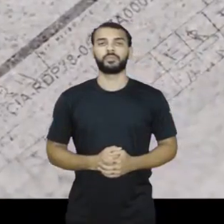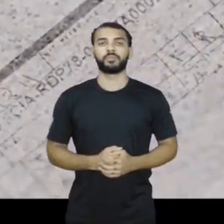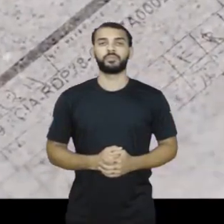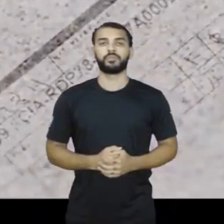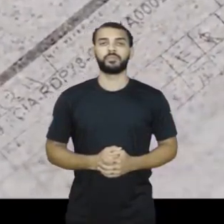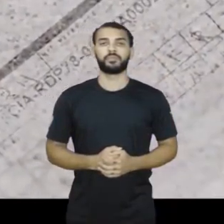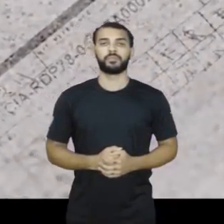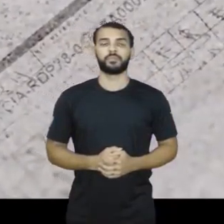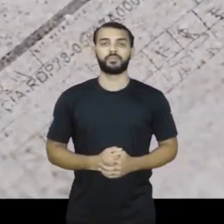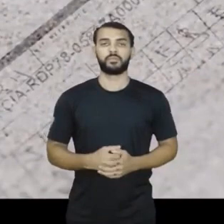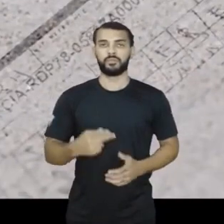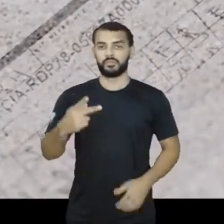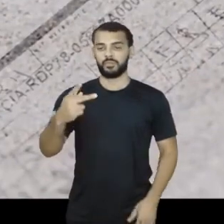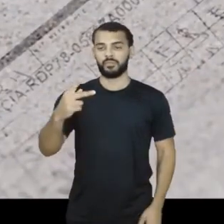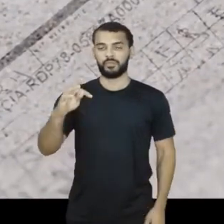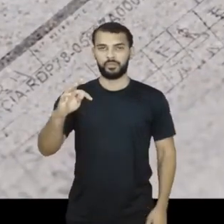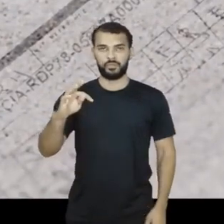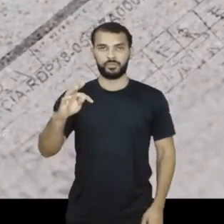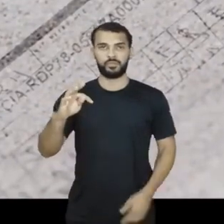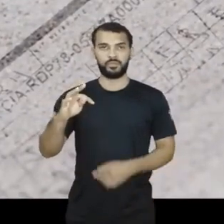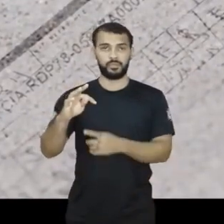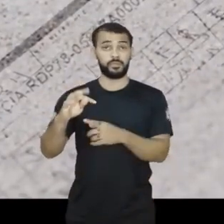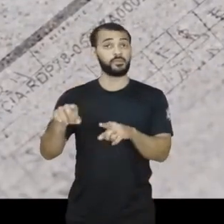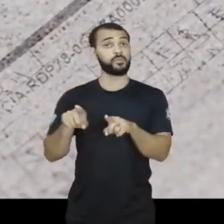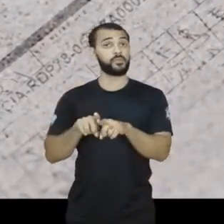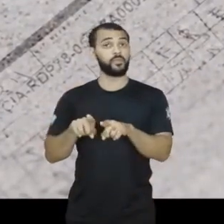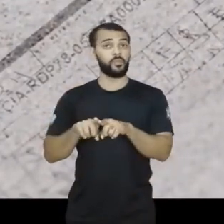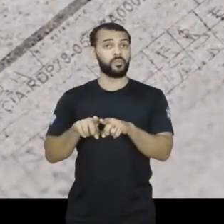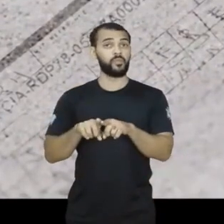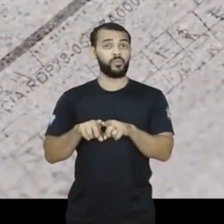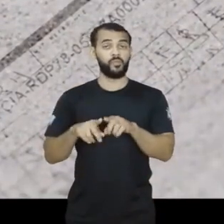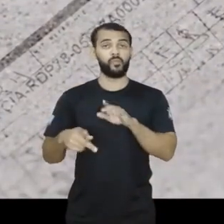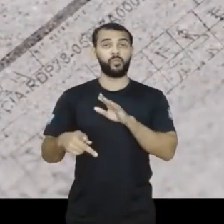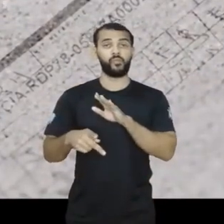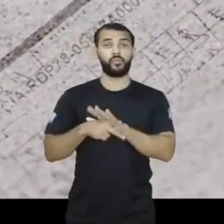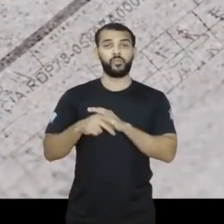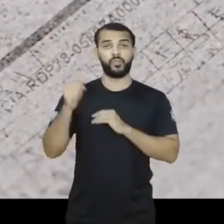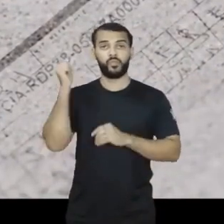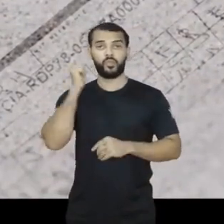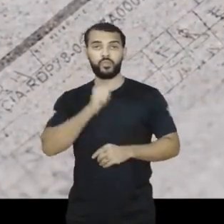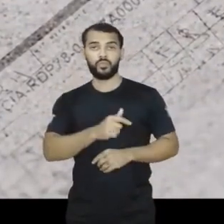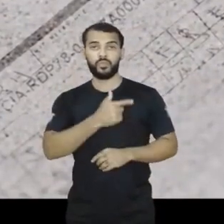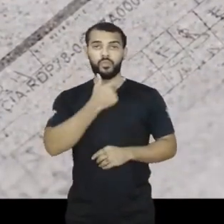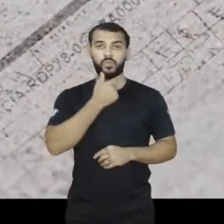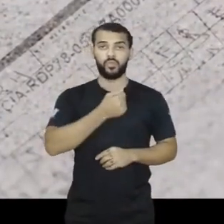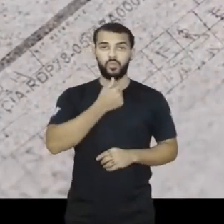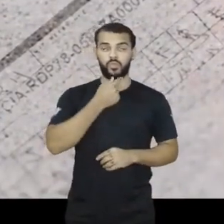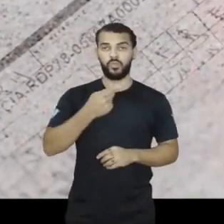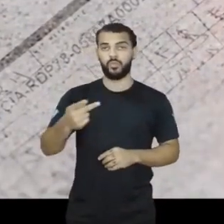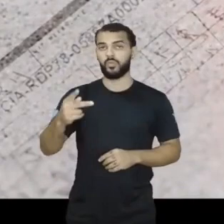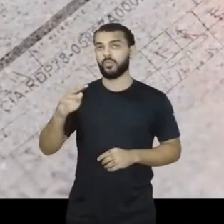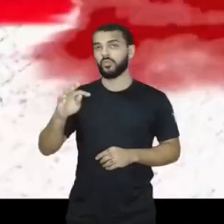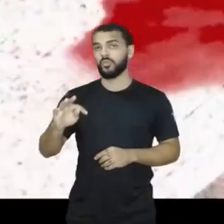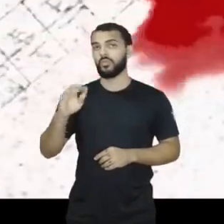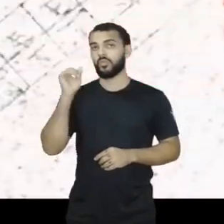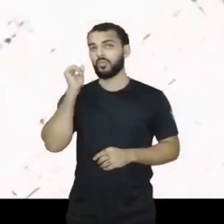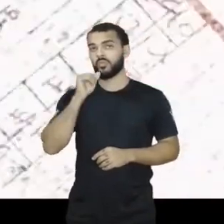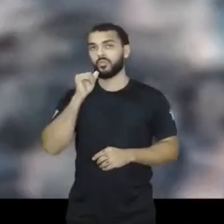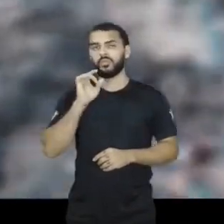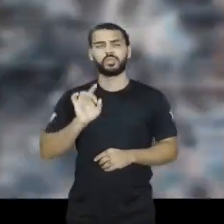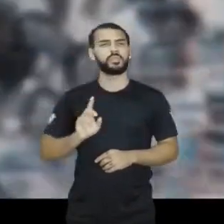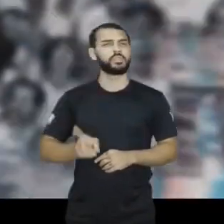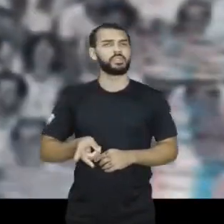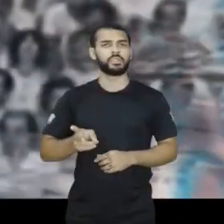O Partido dos Trabalhadores é também o Partido das Trabalhadoras. No PT, mulheres sempre foram a essência do